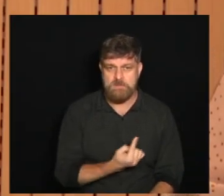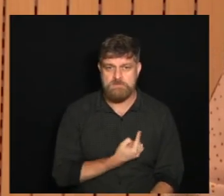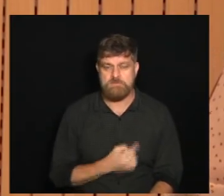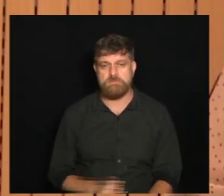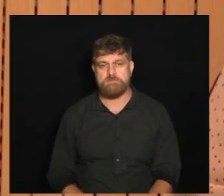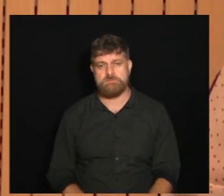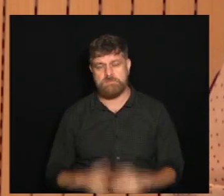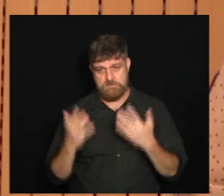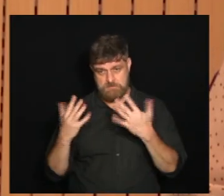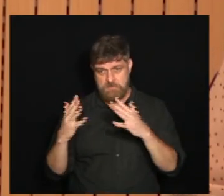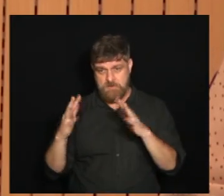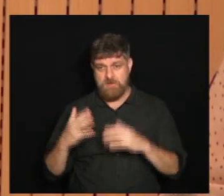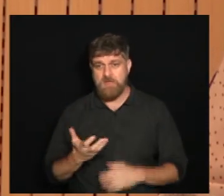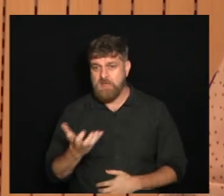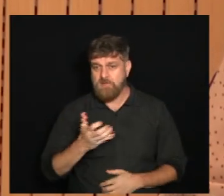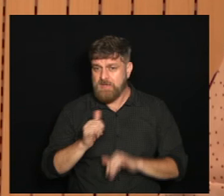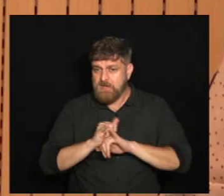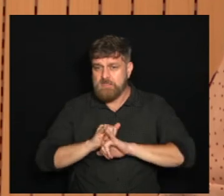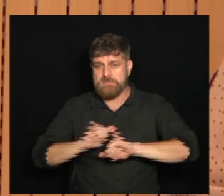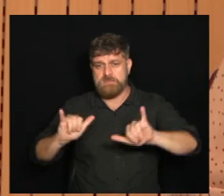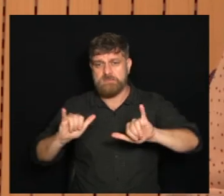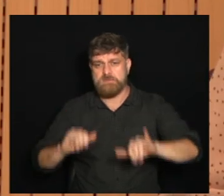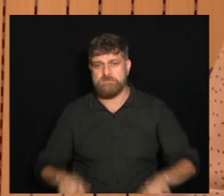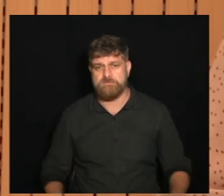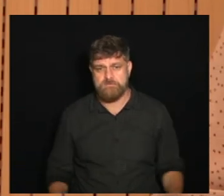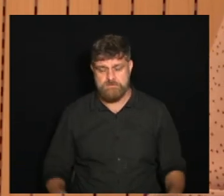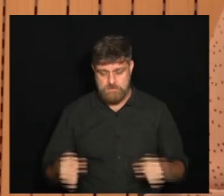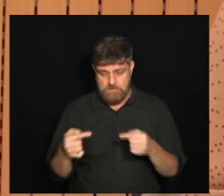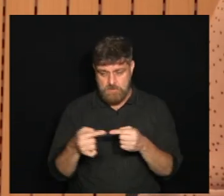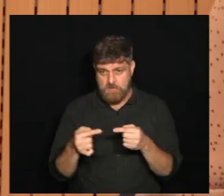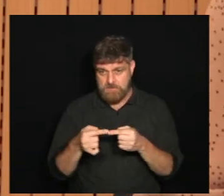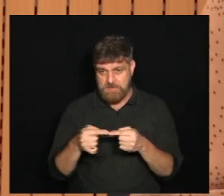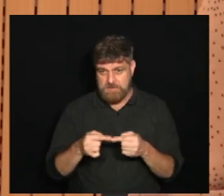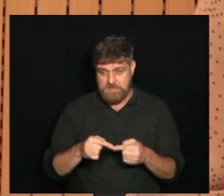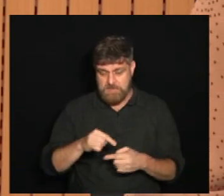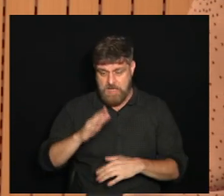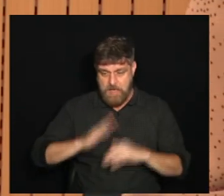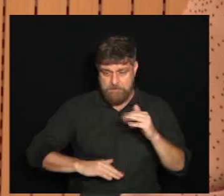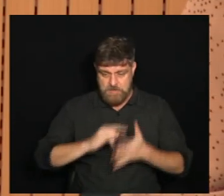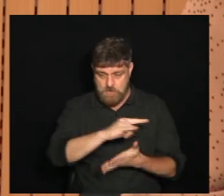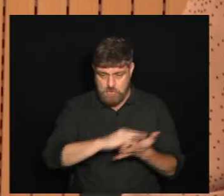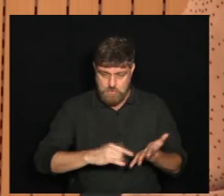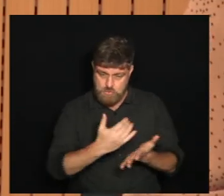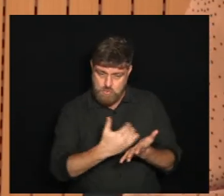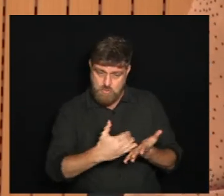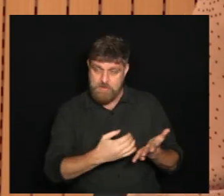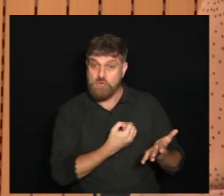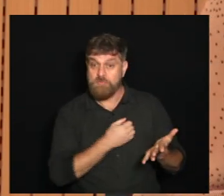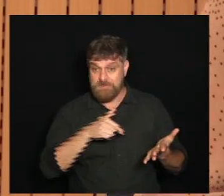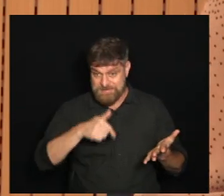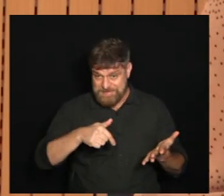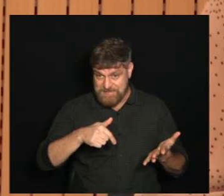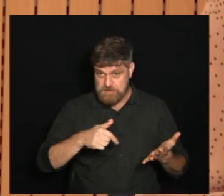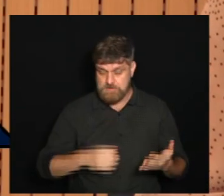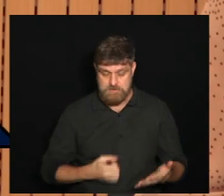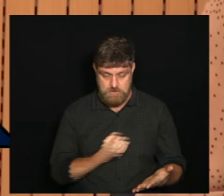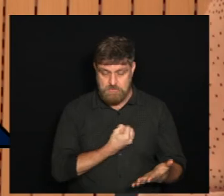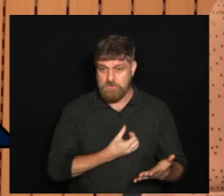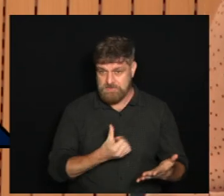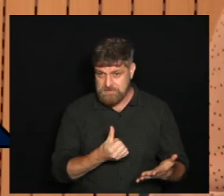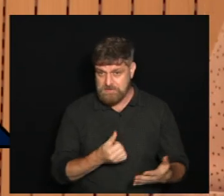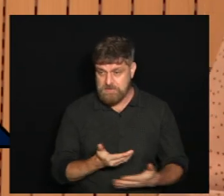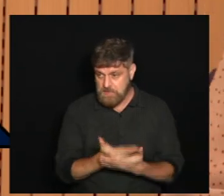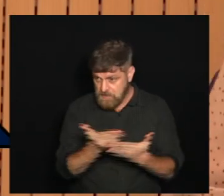palmas. Eu só quero dizer que, conforme o ato da mesa 6 e 7, vossas excelências